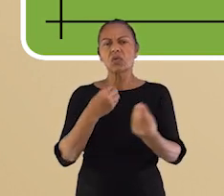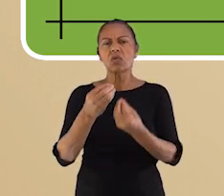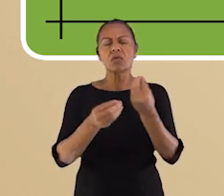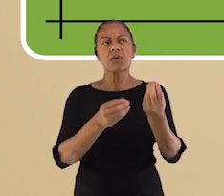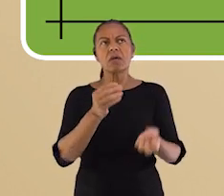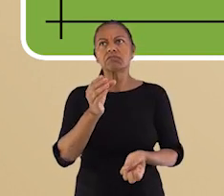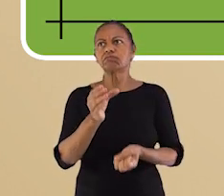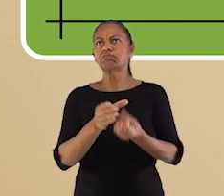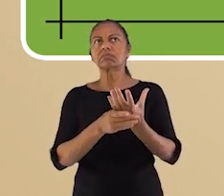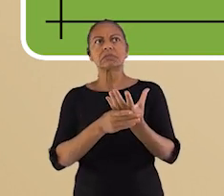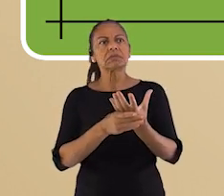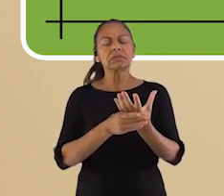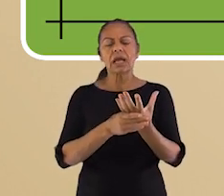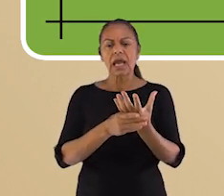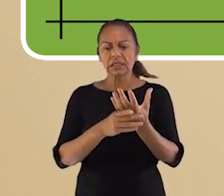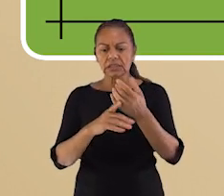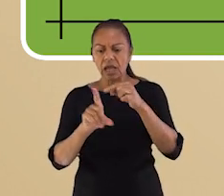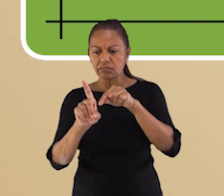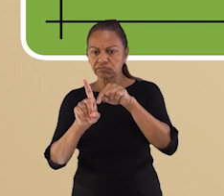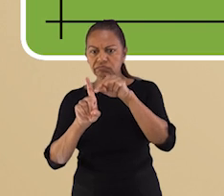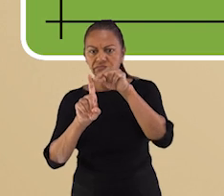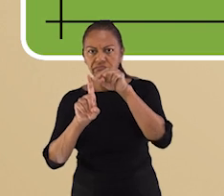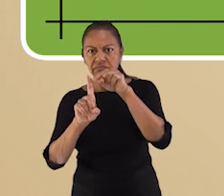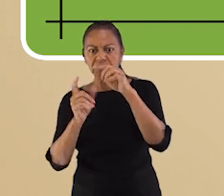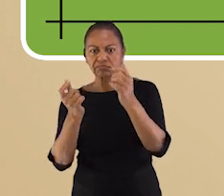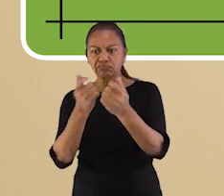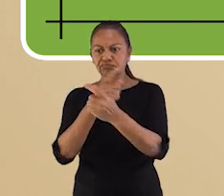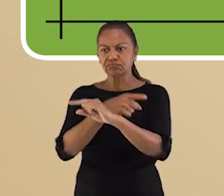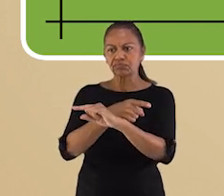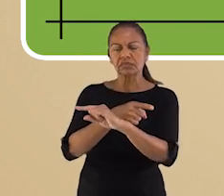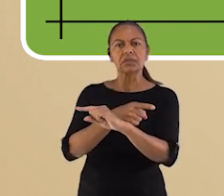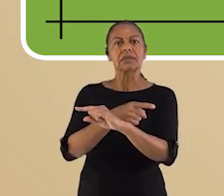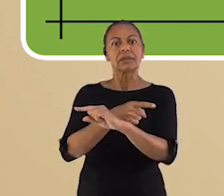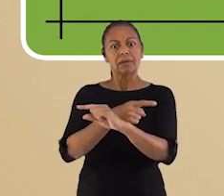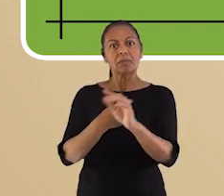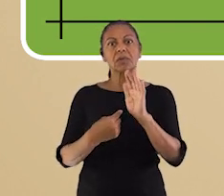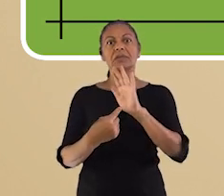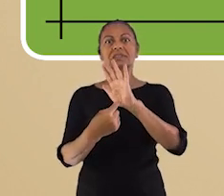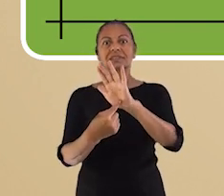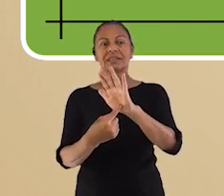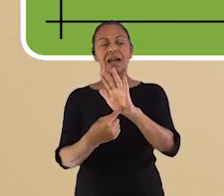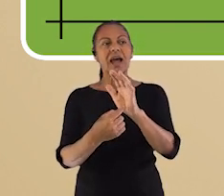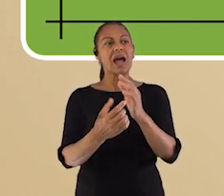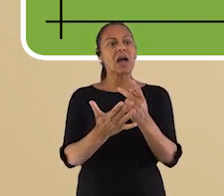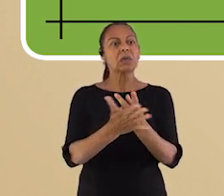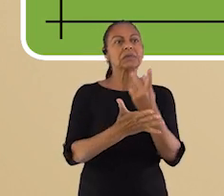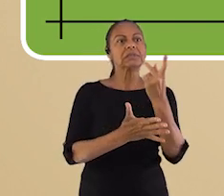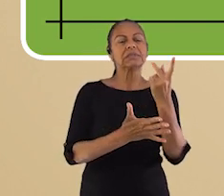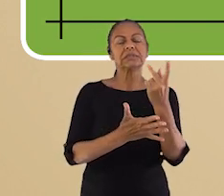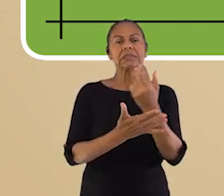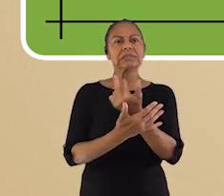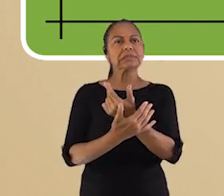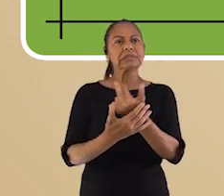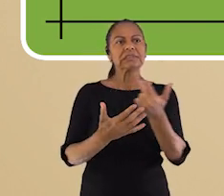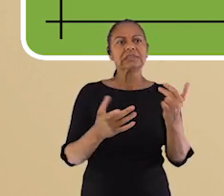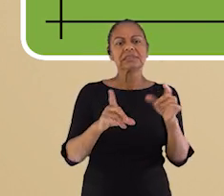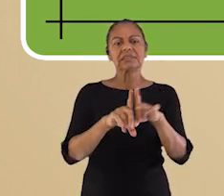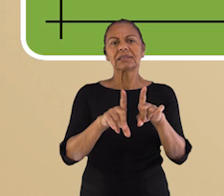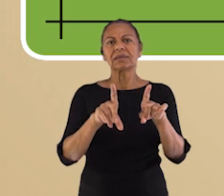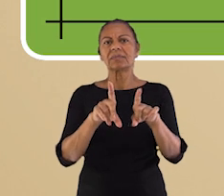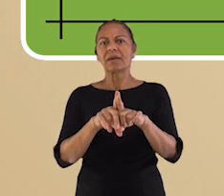fenômeno da inversão térmica, apontar as causas e as consequências dos efeitos da inversão